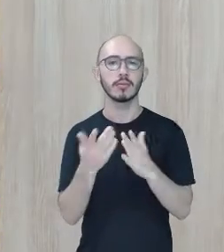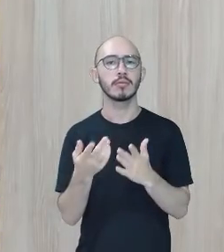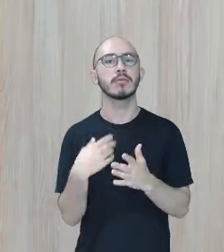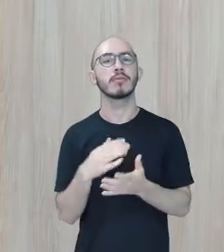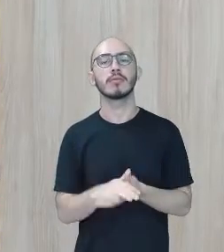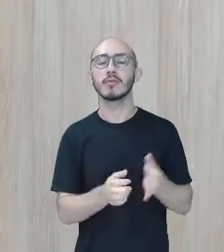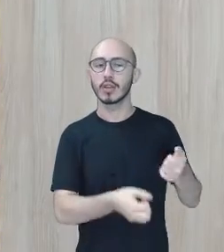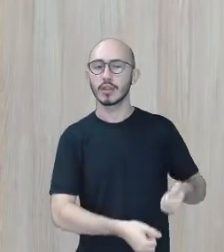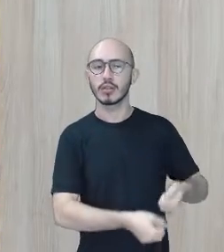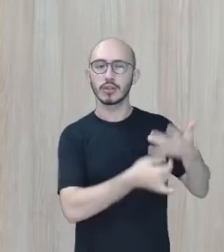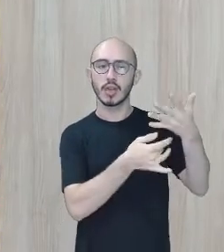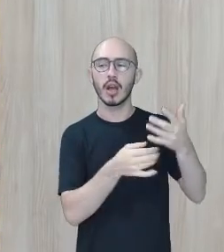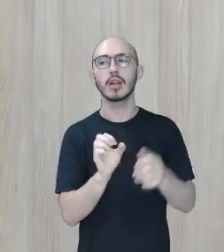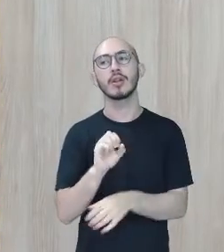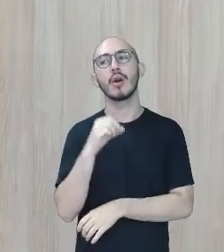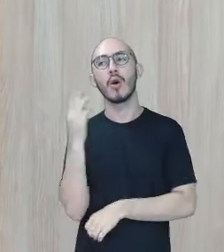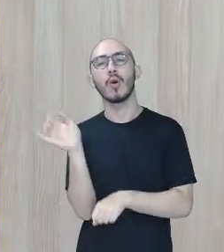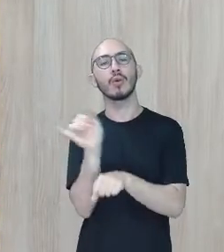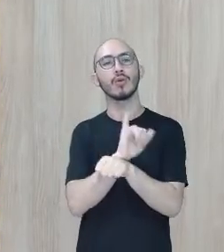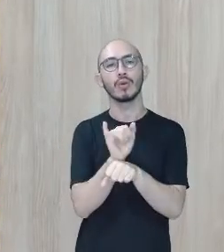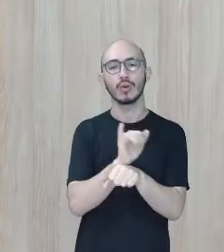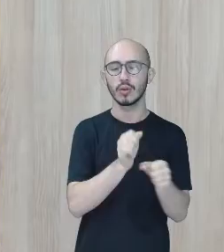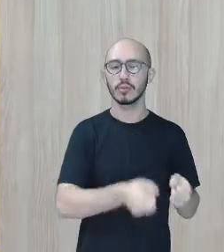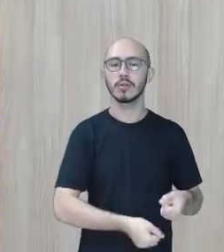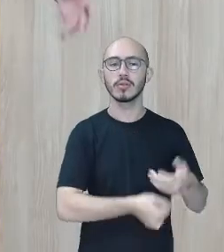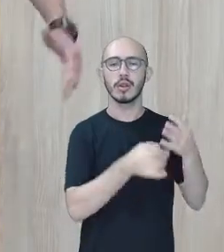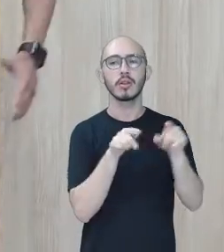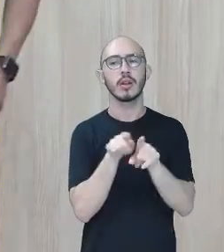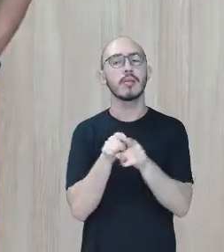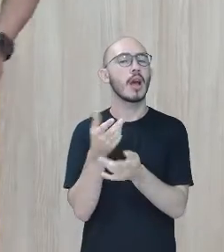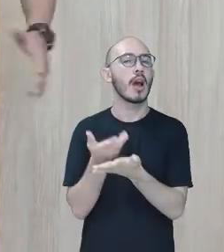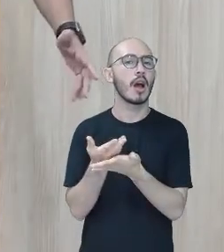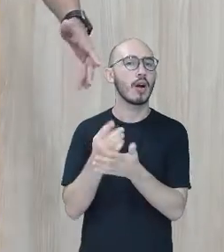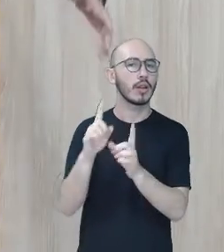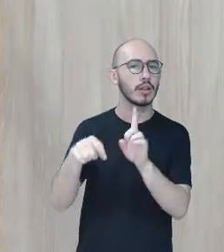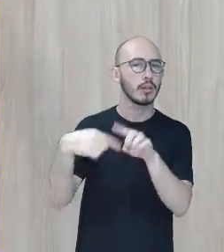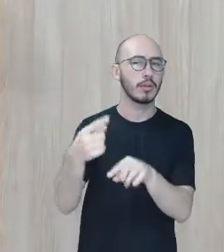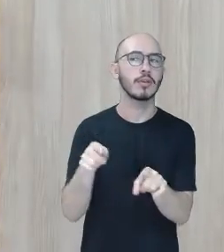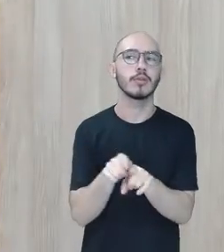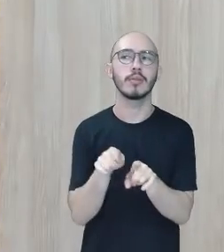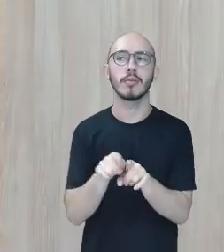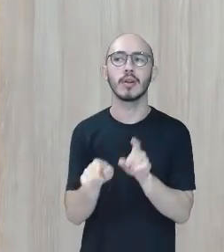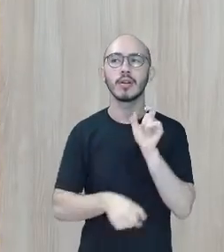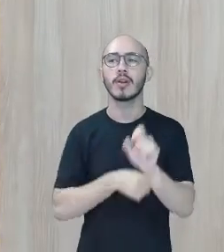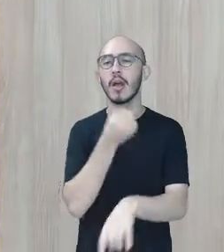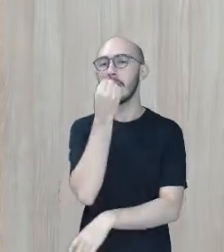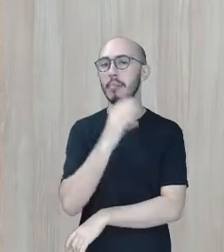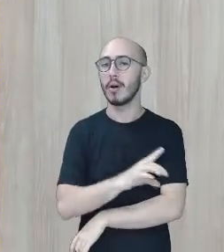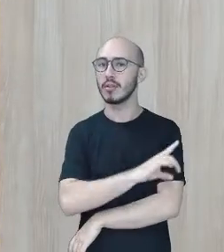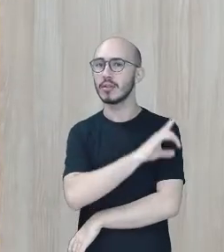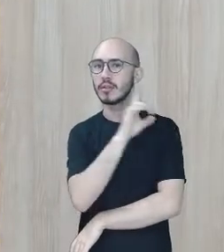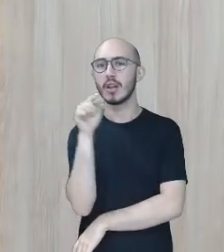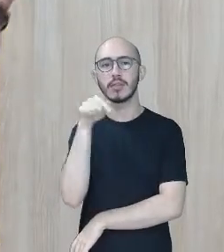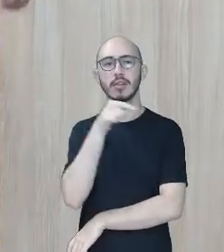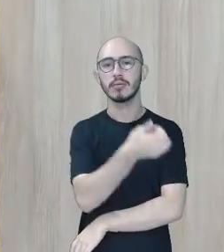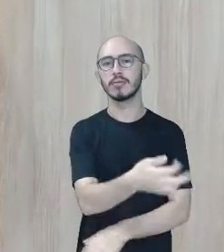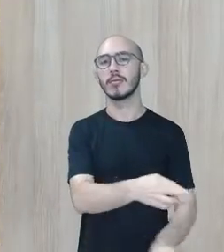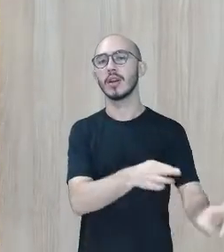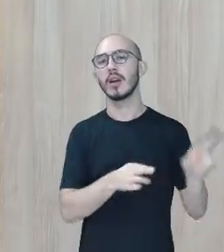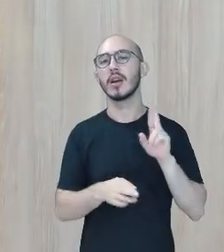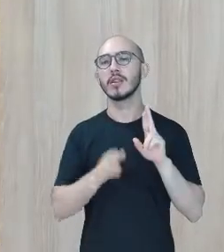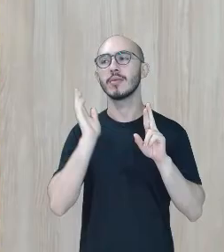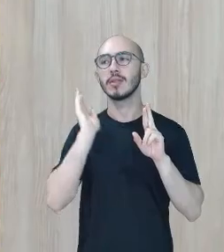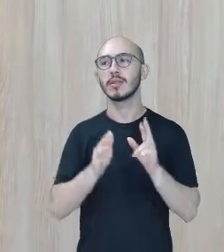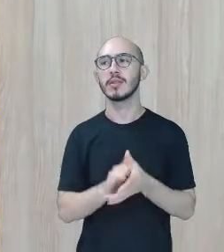com a gente ou lá no canal no YouTube, certo? Ou na próxima aula, quando a gente der aqui bom dia, aí você diz,